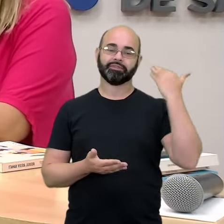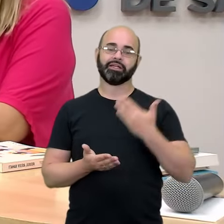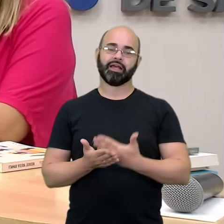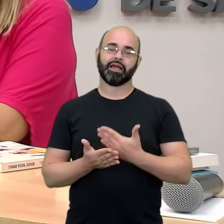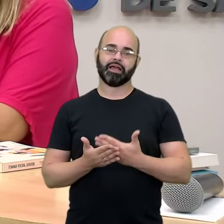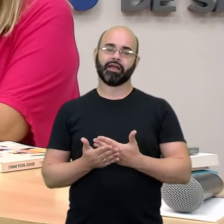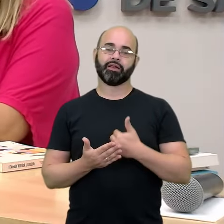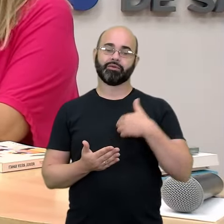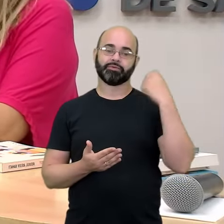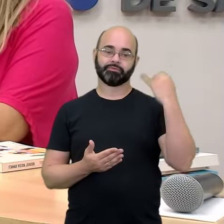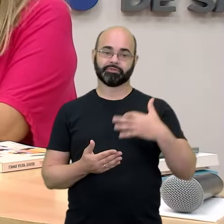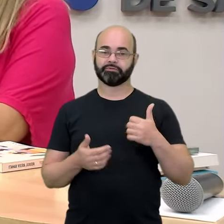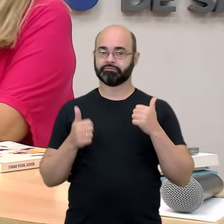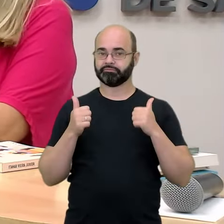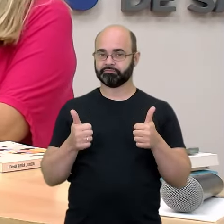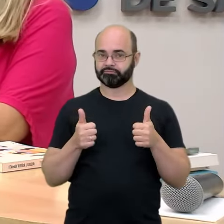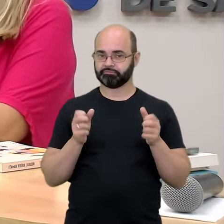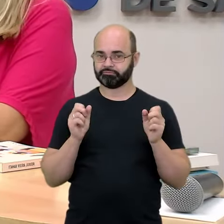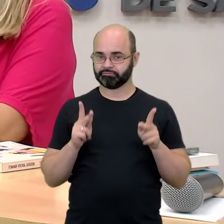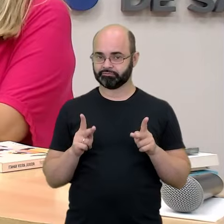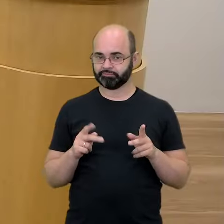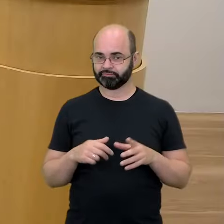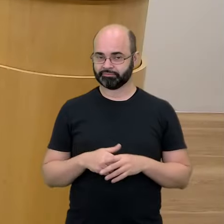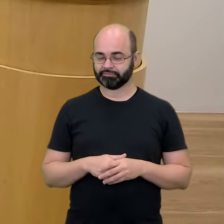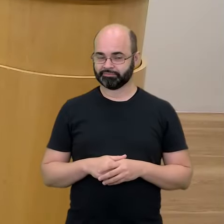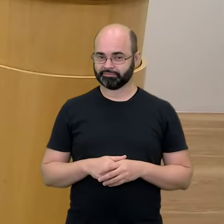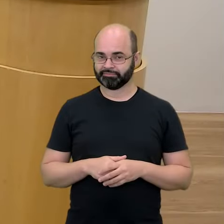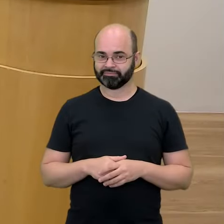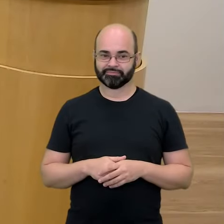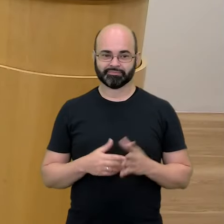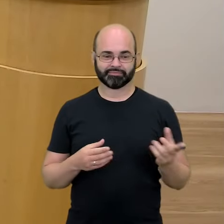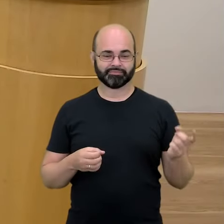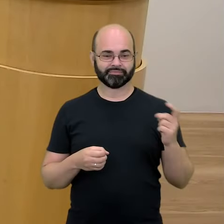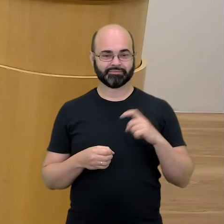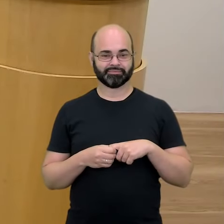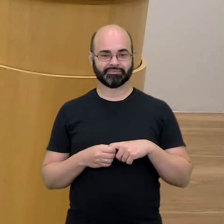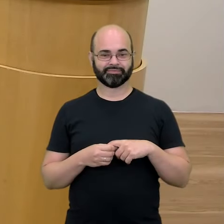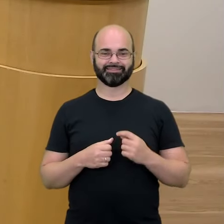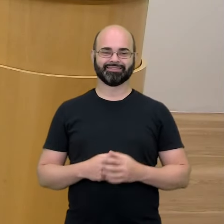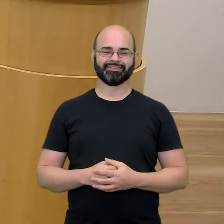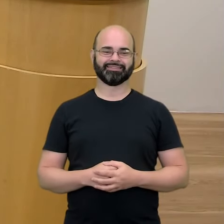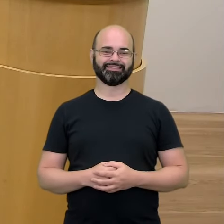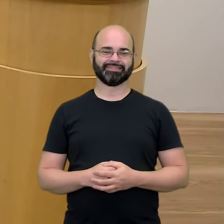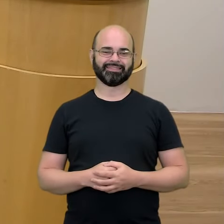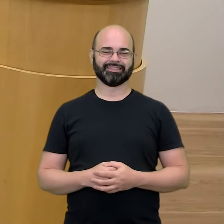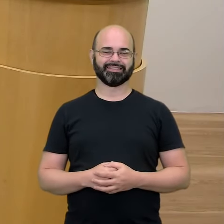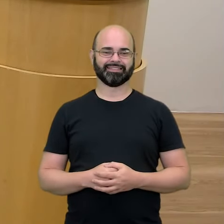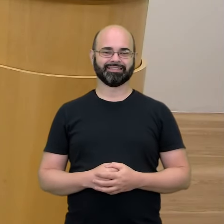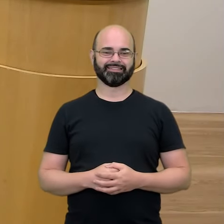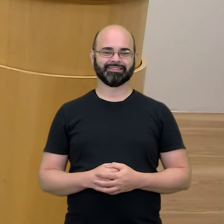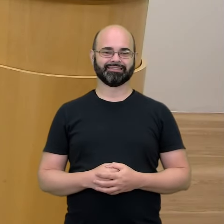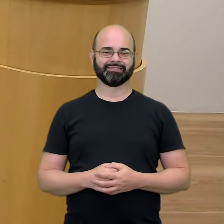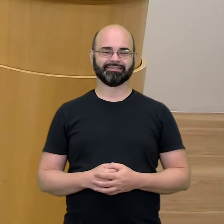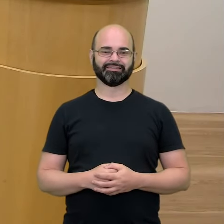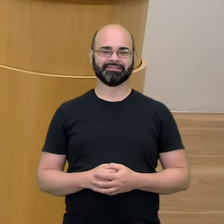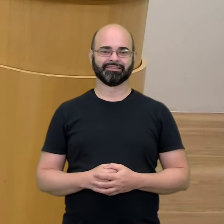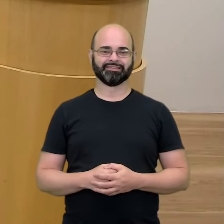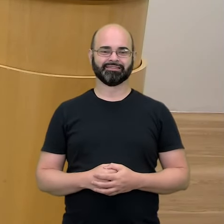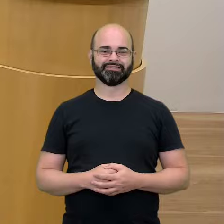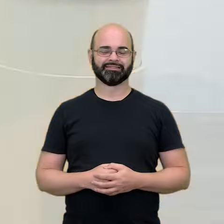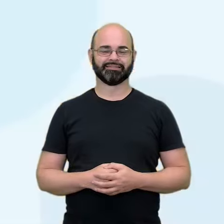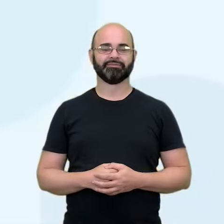aulas. Certo, gente? Então, aí, voltando para cá, olha só. Eu busquei que nós fizéssemos